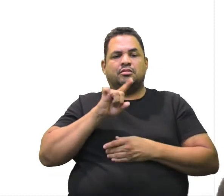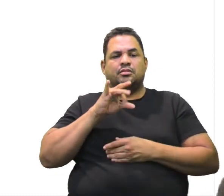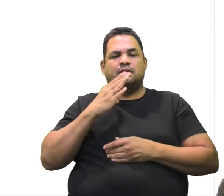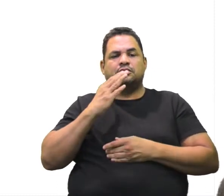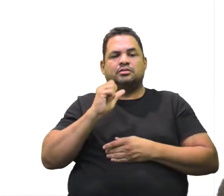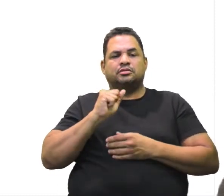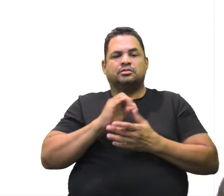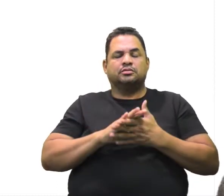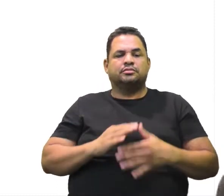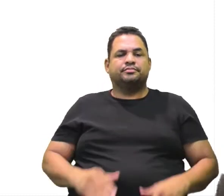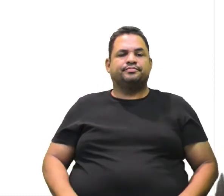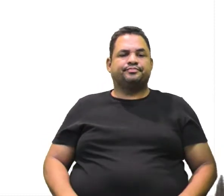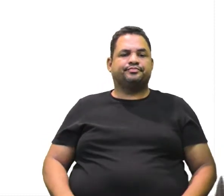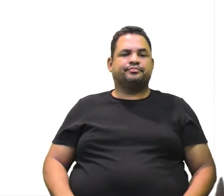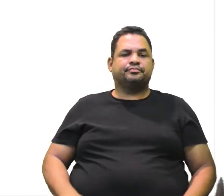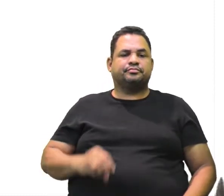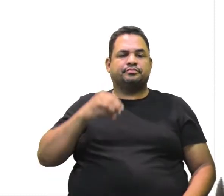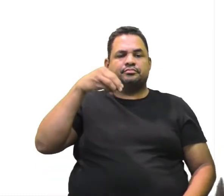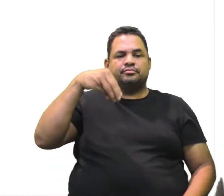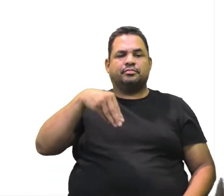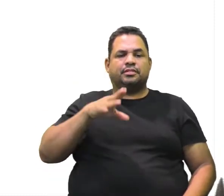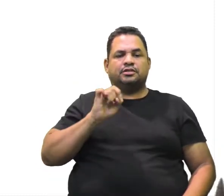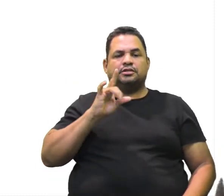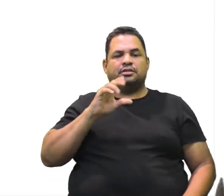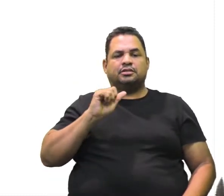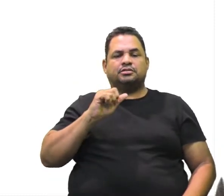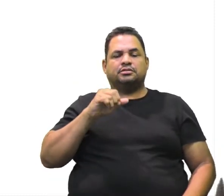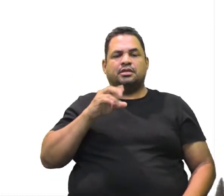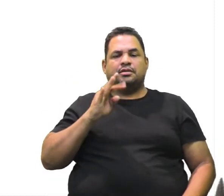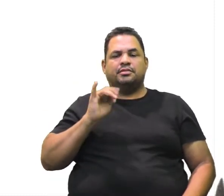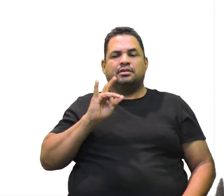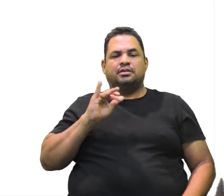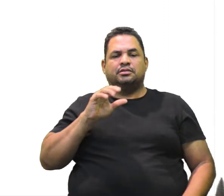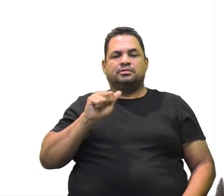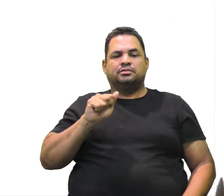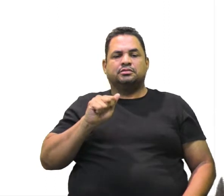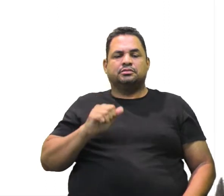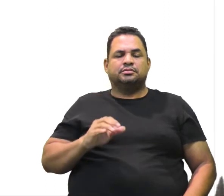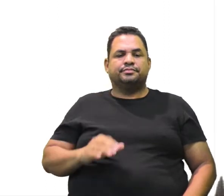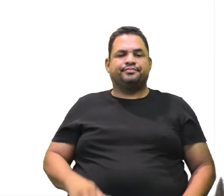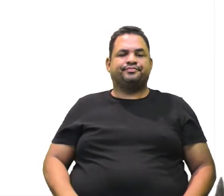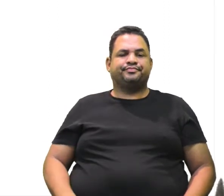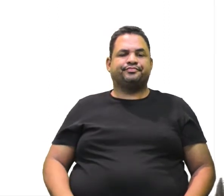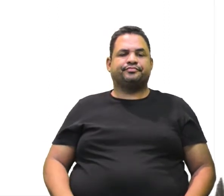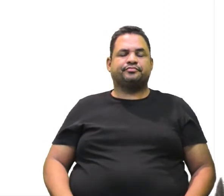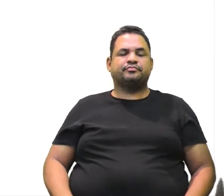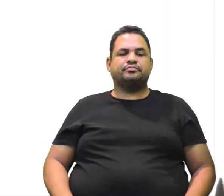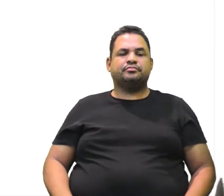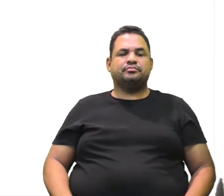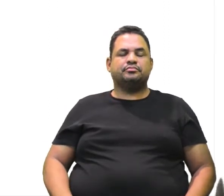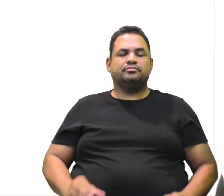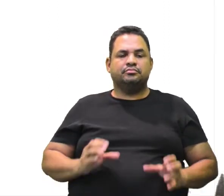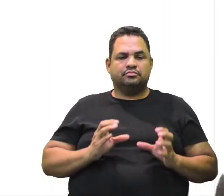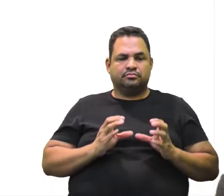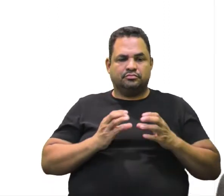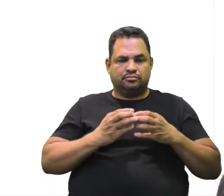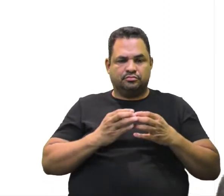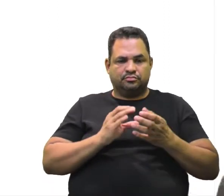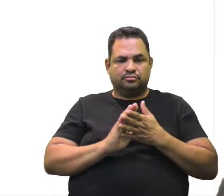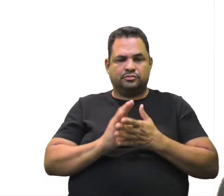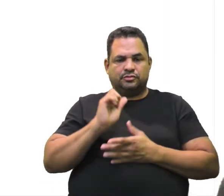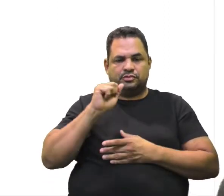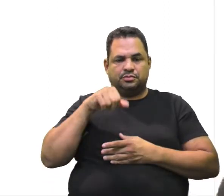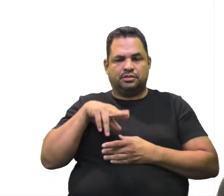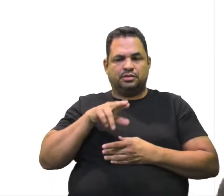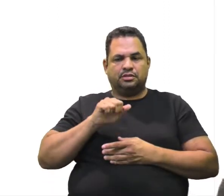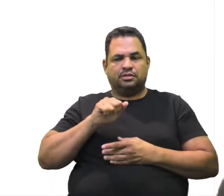aromáticos, com as metilas terminais, letra D, com o